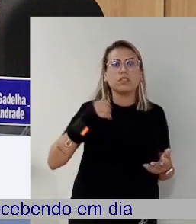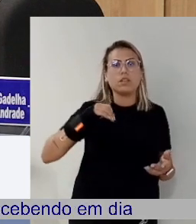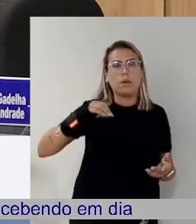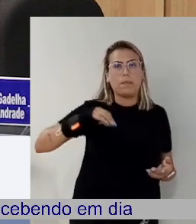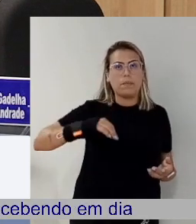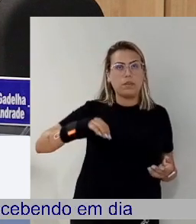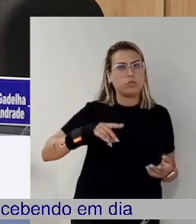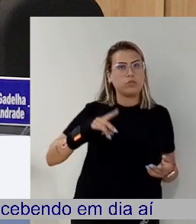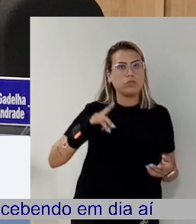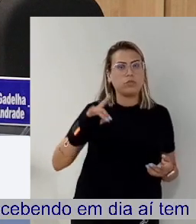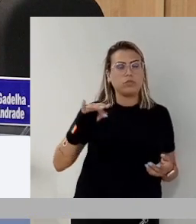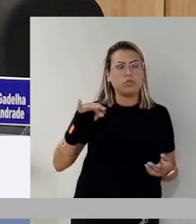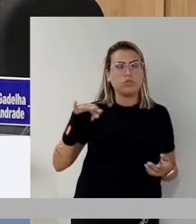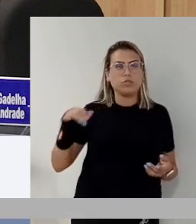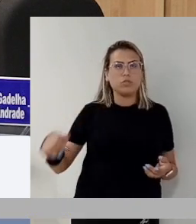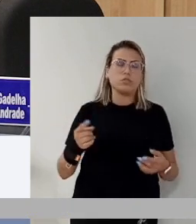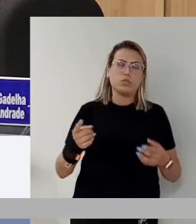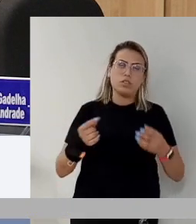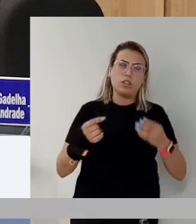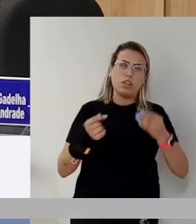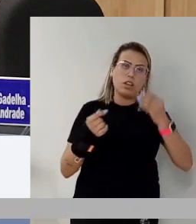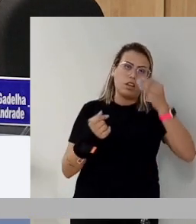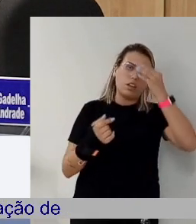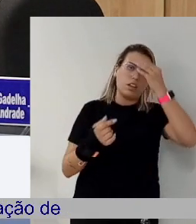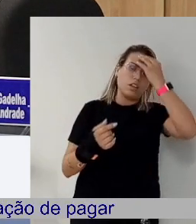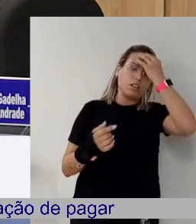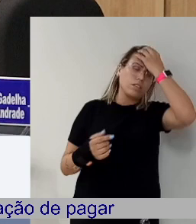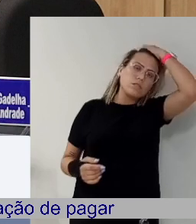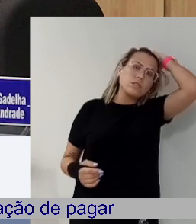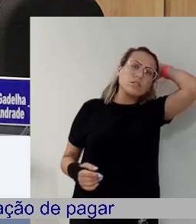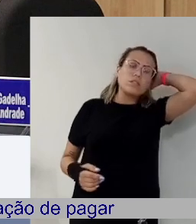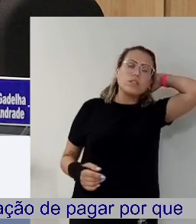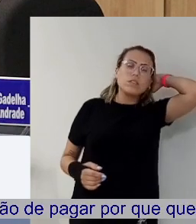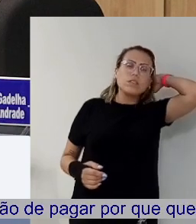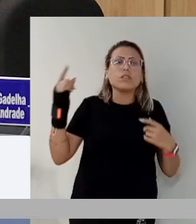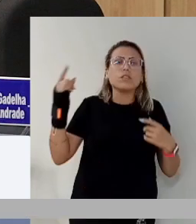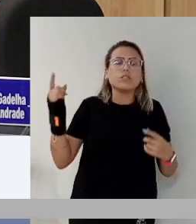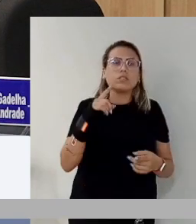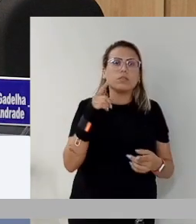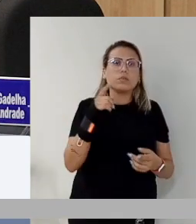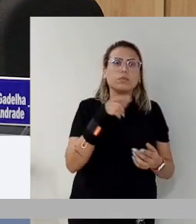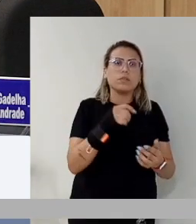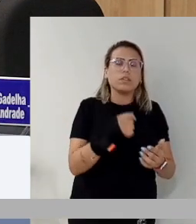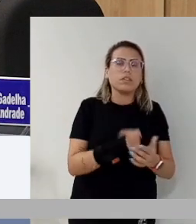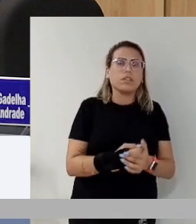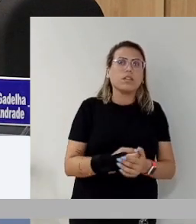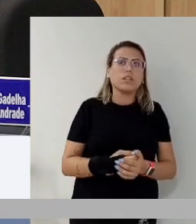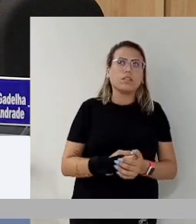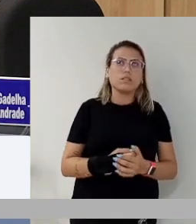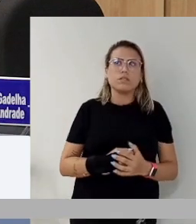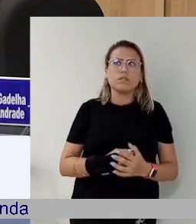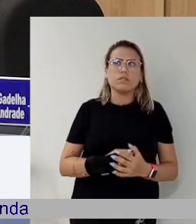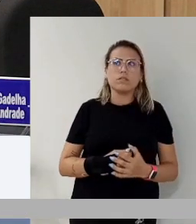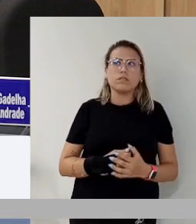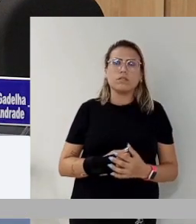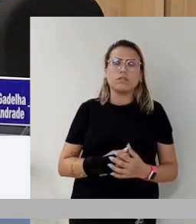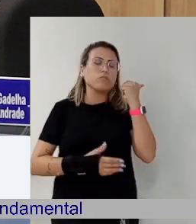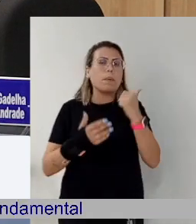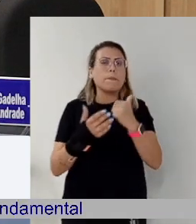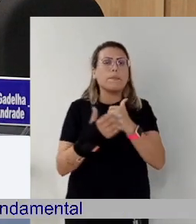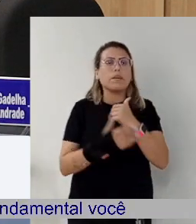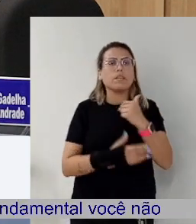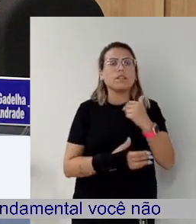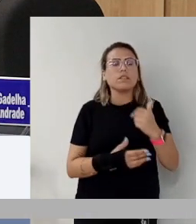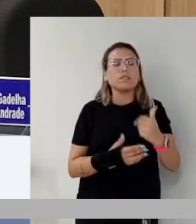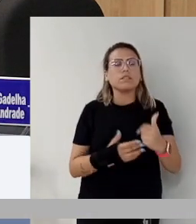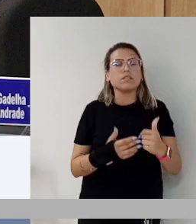aí tem uns assim que diz assim não mas obrigação de pagar por que que os outros gestores não pagavam é fundamental você não sabe você